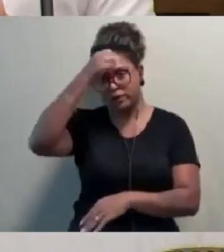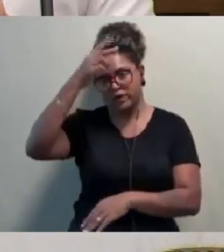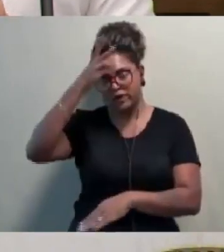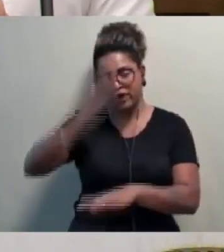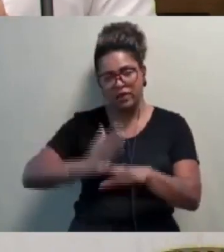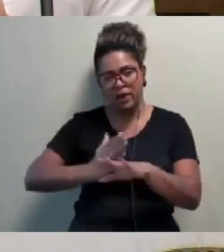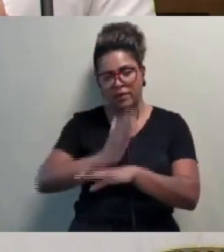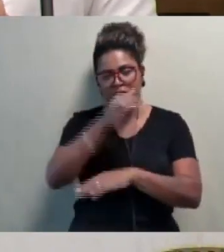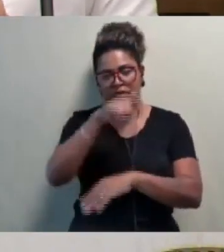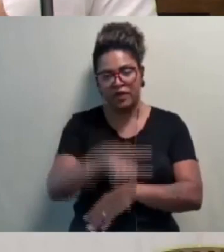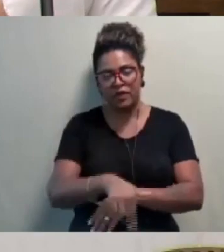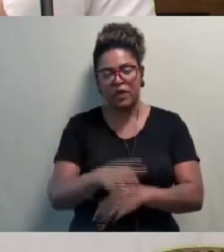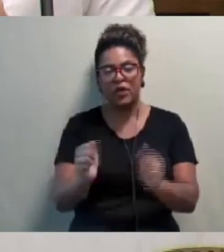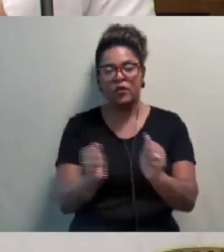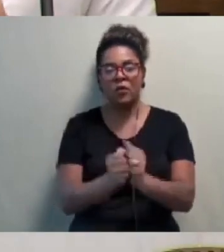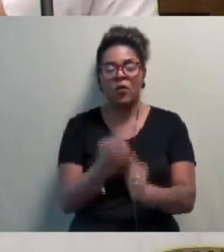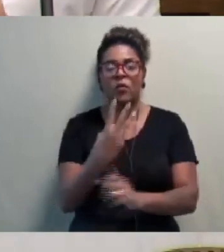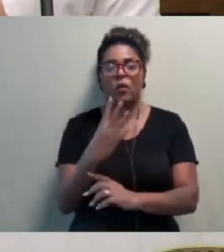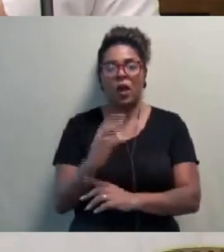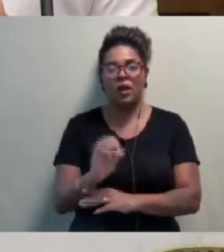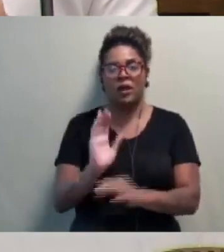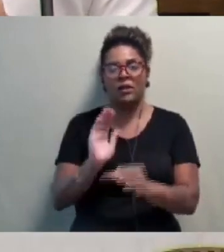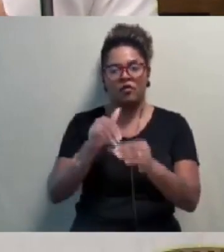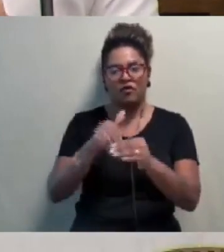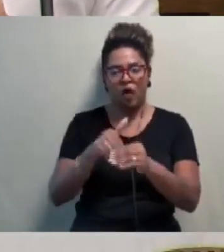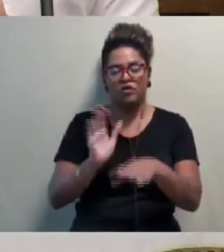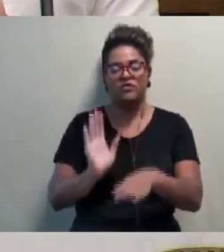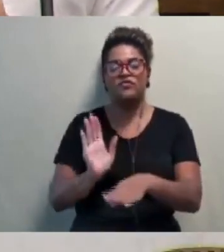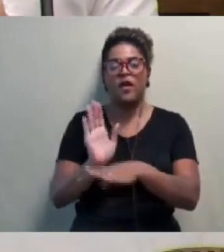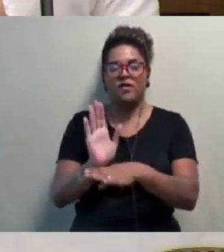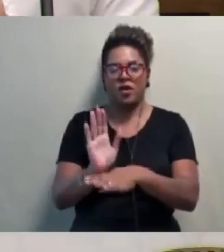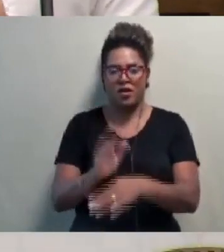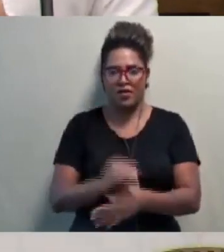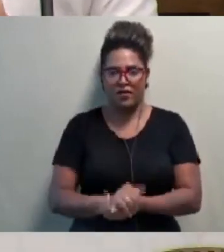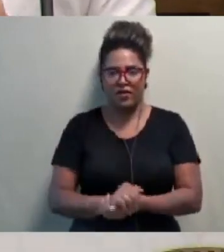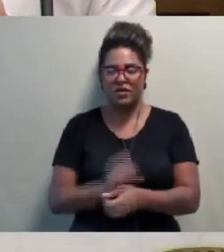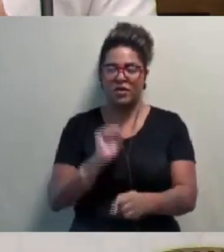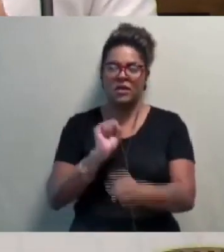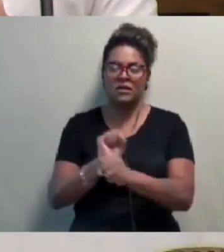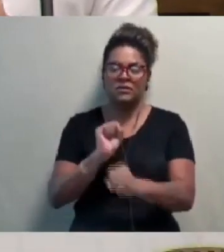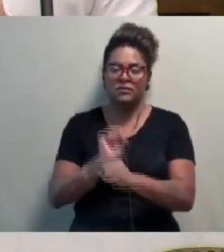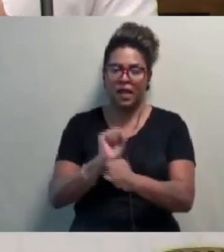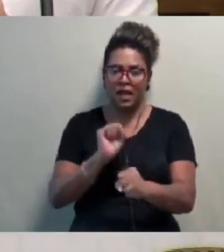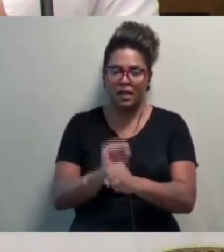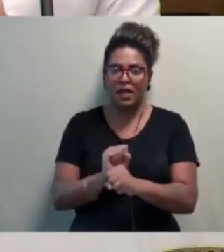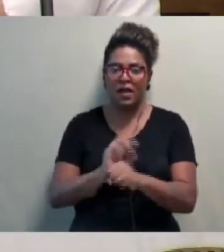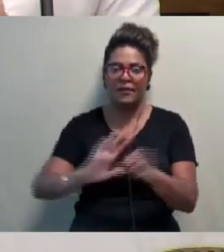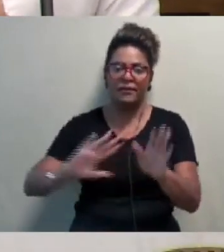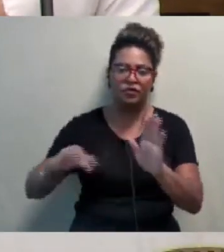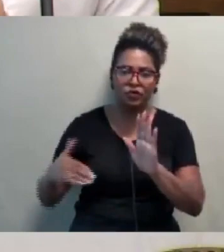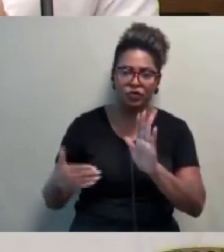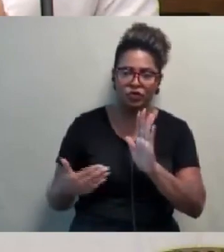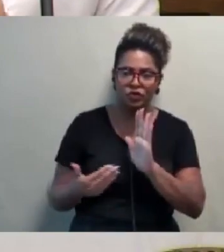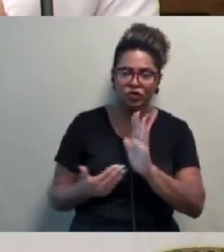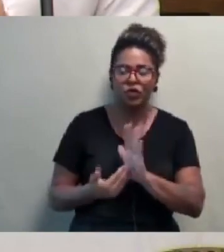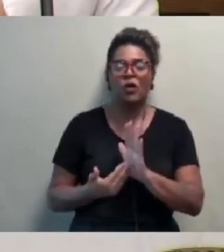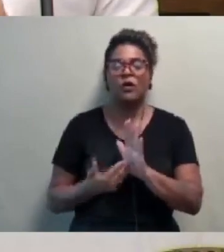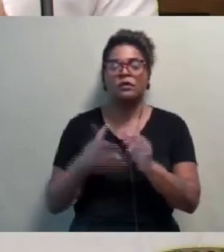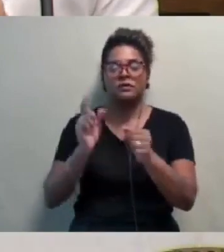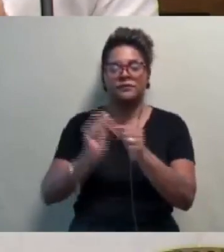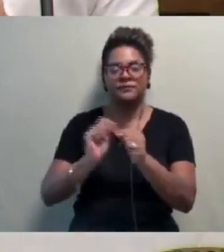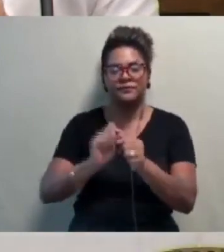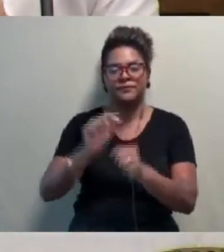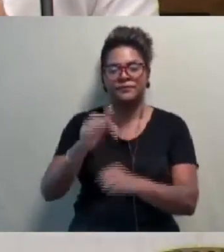unanimidade com 40 votos favoráveis. Aguardamos os gestos na direção da Câmara Municipal de Belo